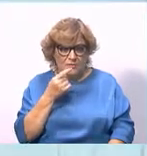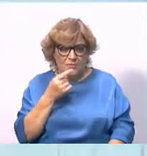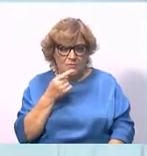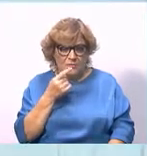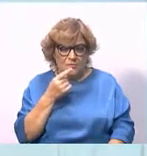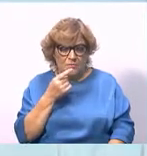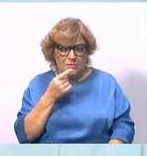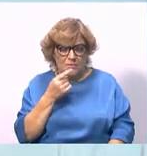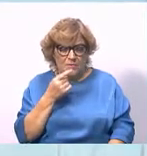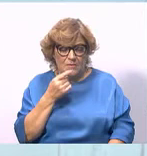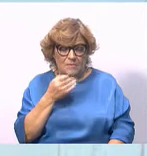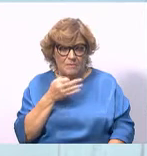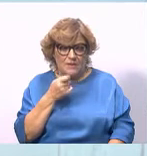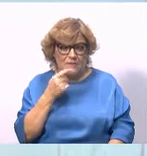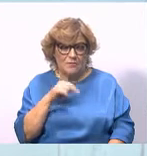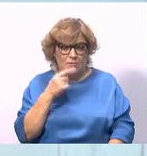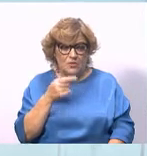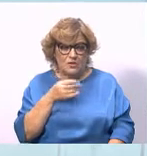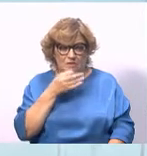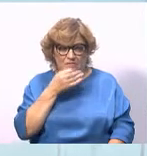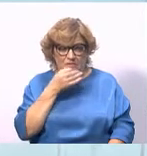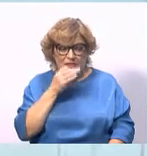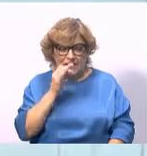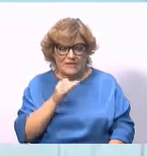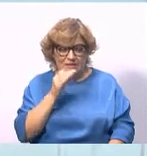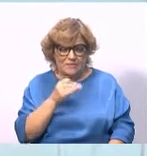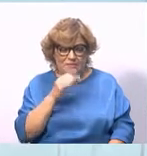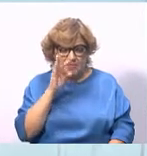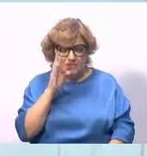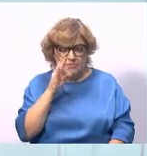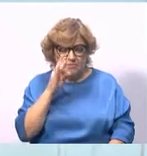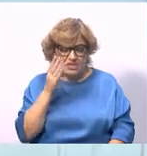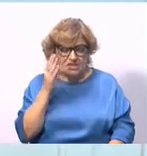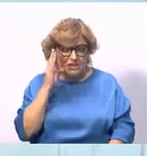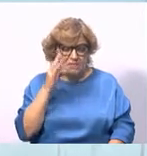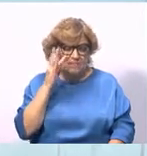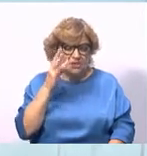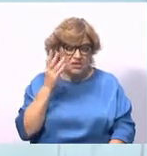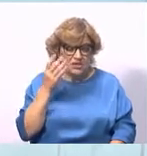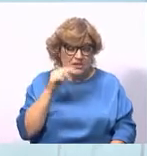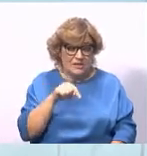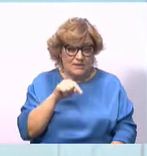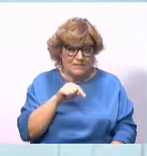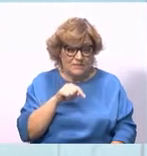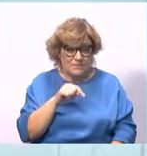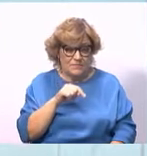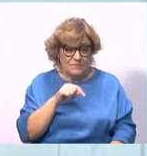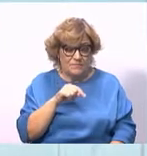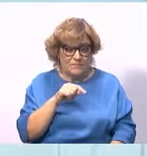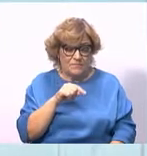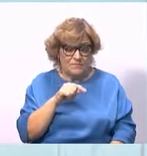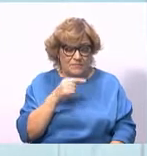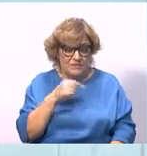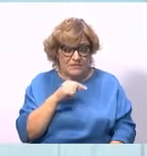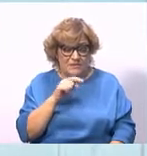chama? Isto aqui é depois da... Estamos a falar agora em tratamentos, não é? Sim. Vamos imaginar que aqui, que até